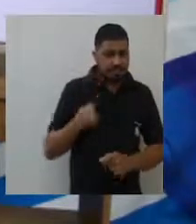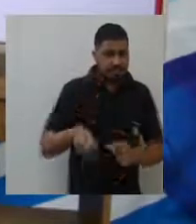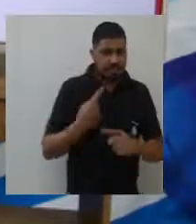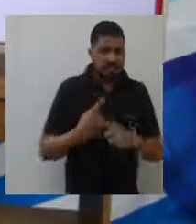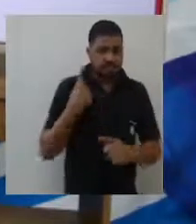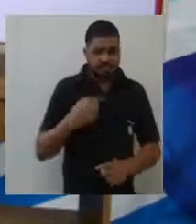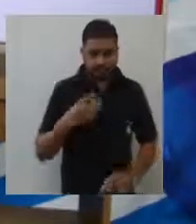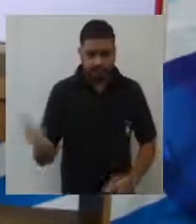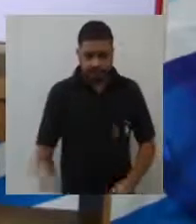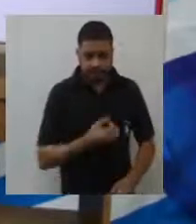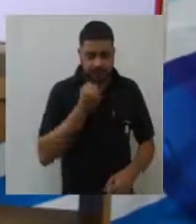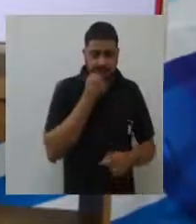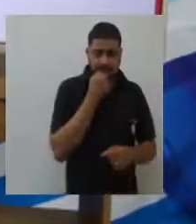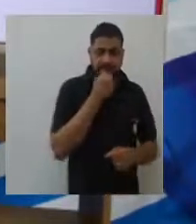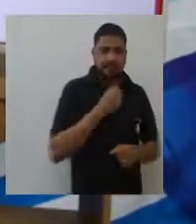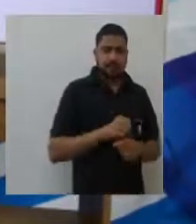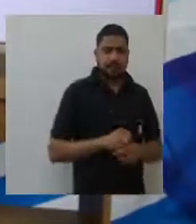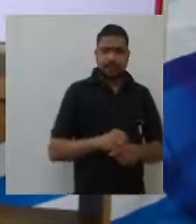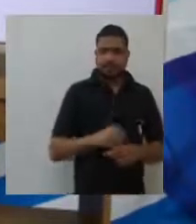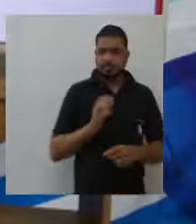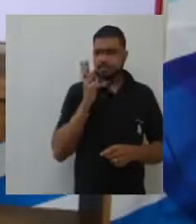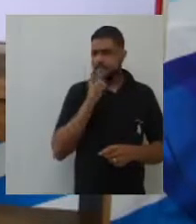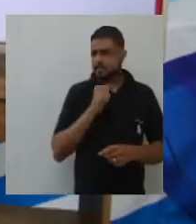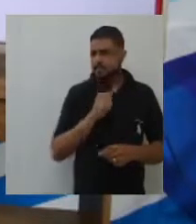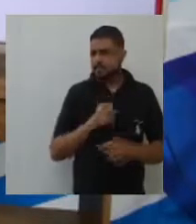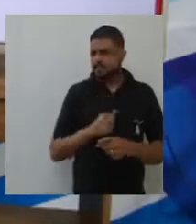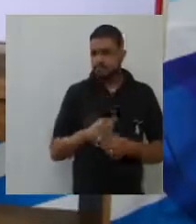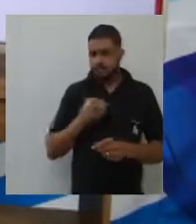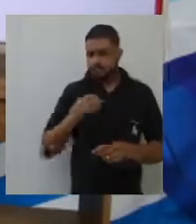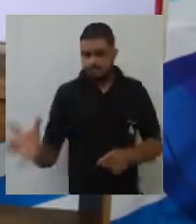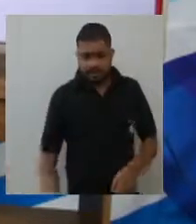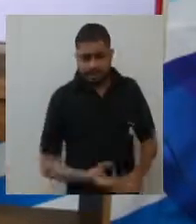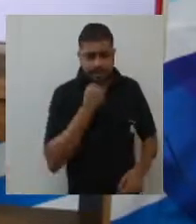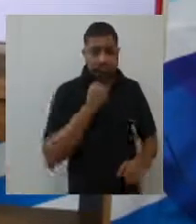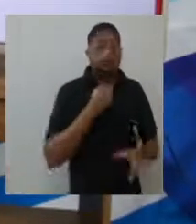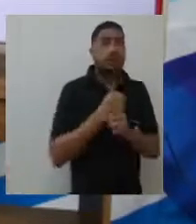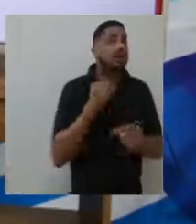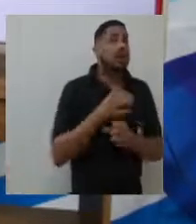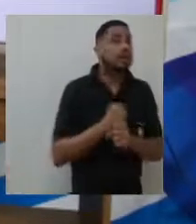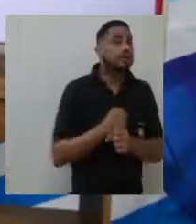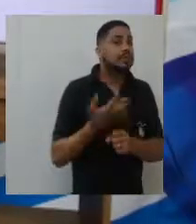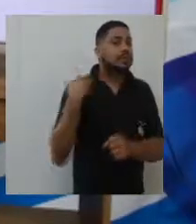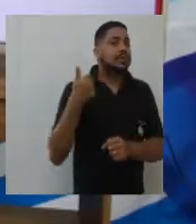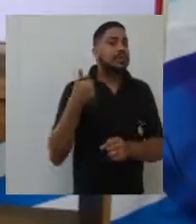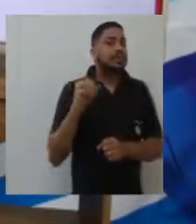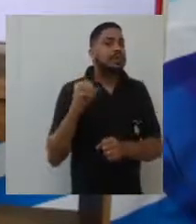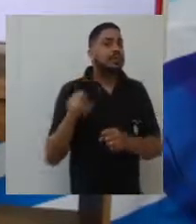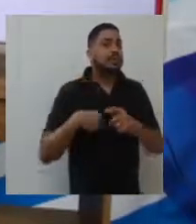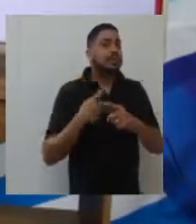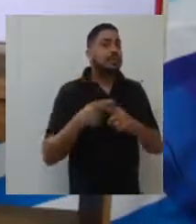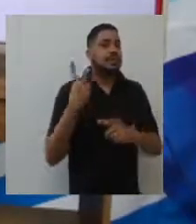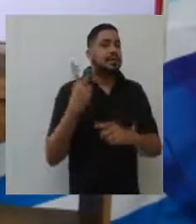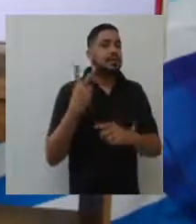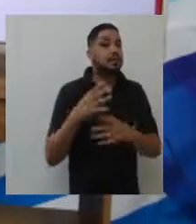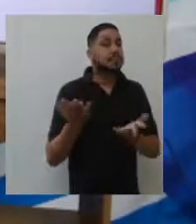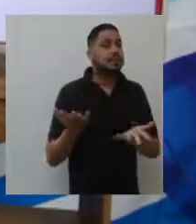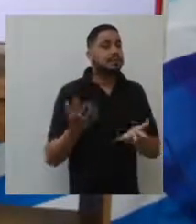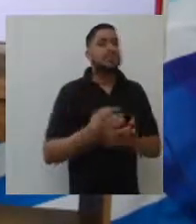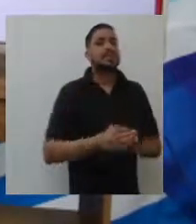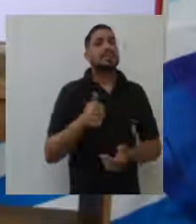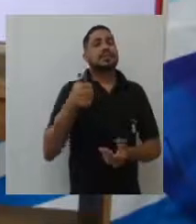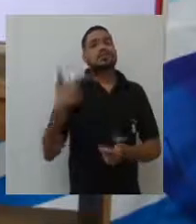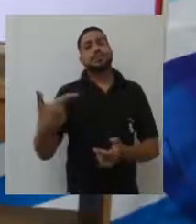irmã demorou, degustei mais outra laranja, 2 laranjas. Olha o cálculo, eram 10, mais 2 dá quanto?